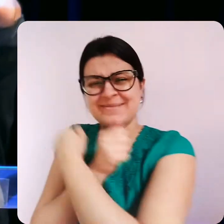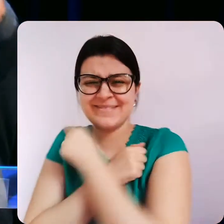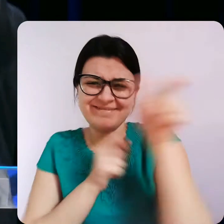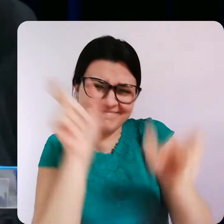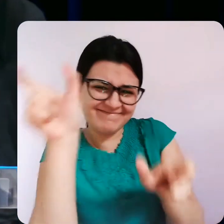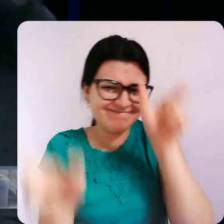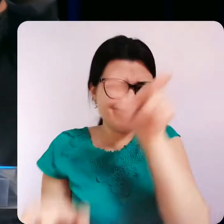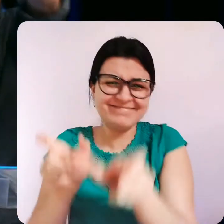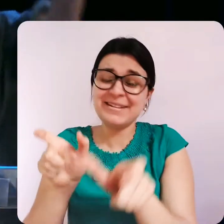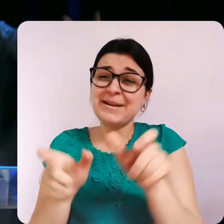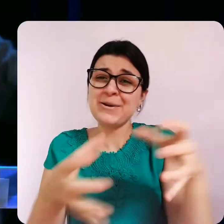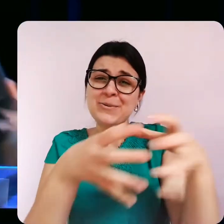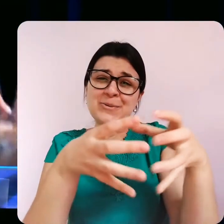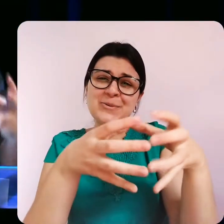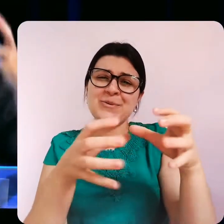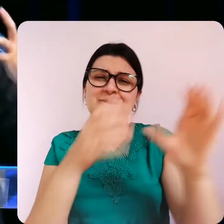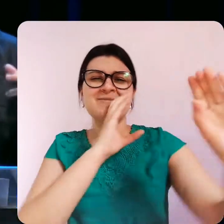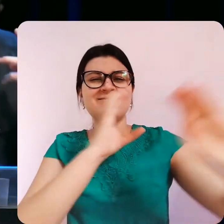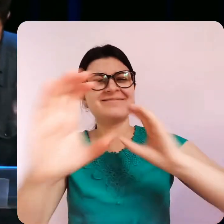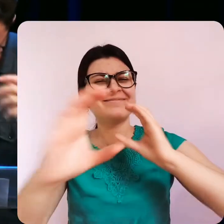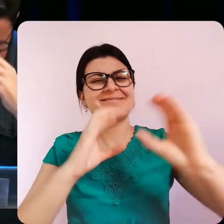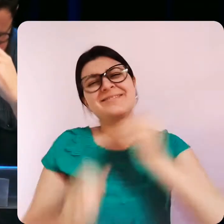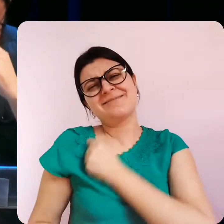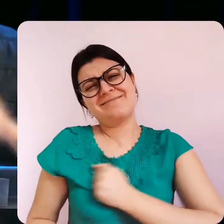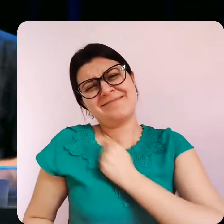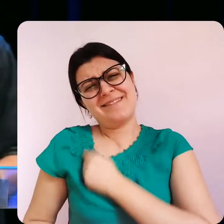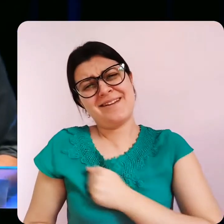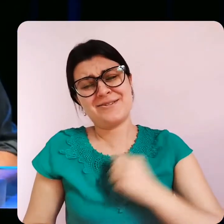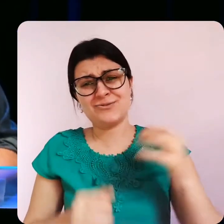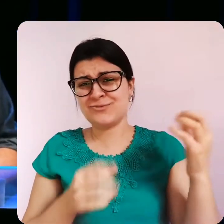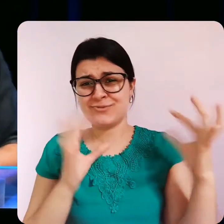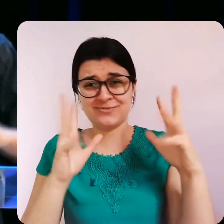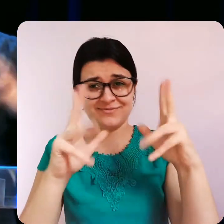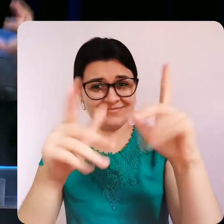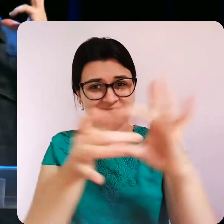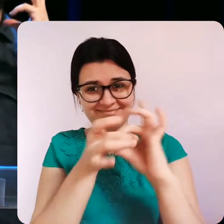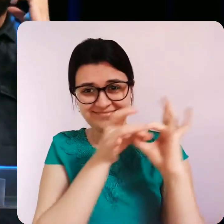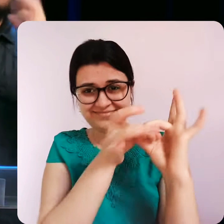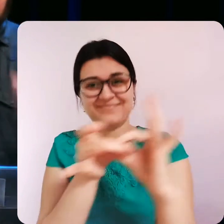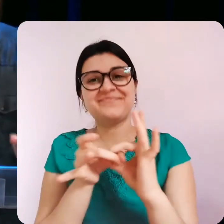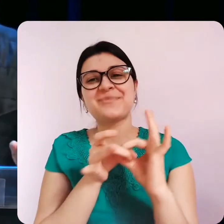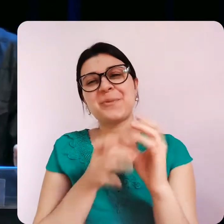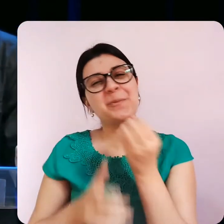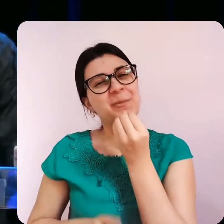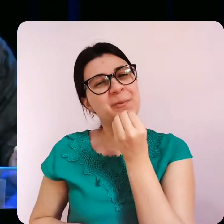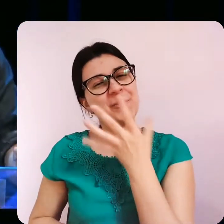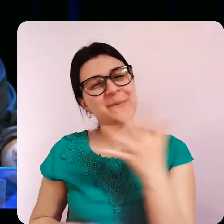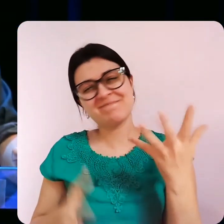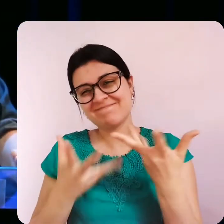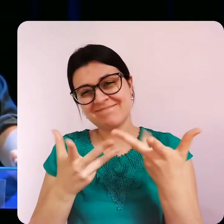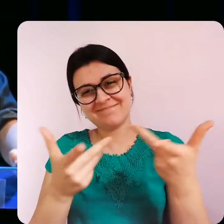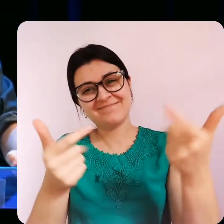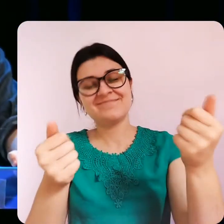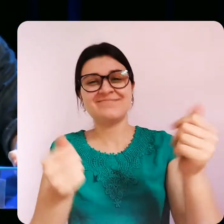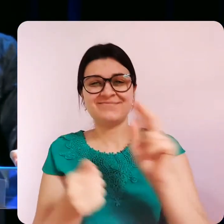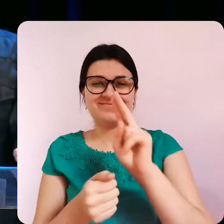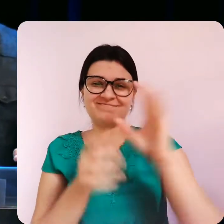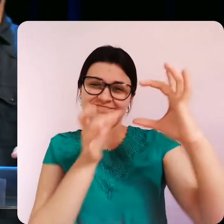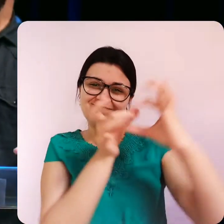estava com saudade de todo mundo junto. Gente, como é bom estarmos reunidos em nome do nosso Senhor Jesus.